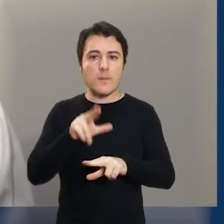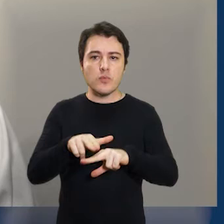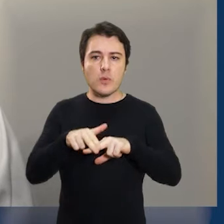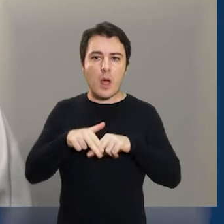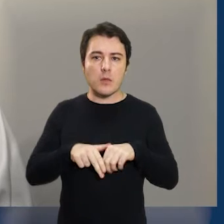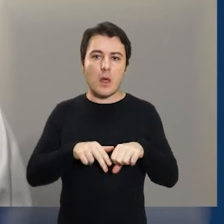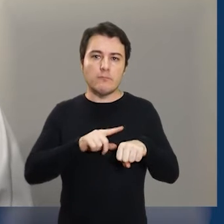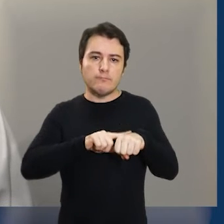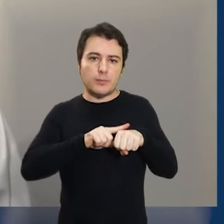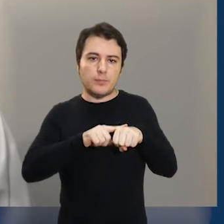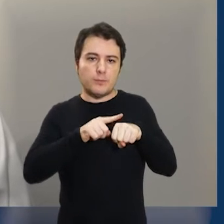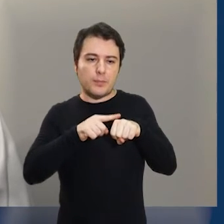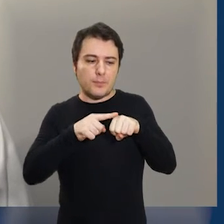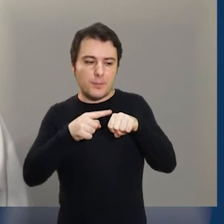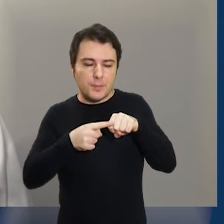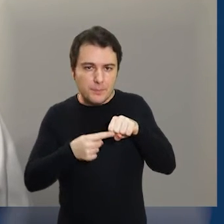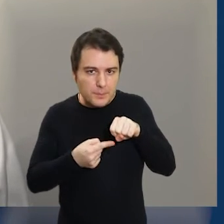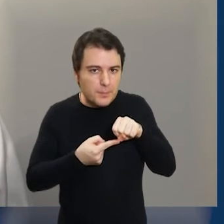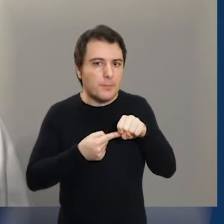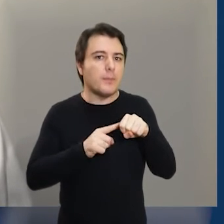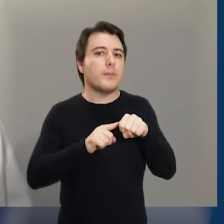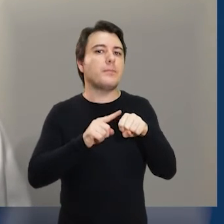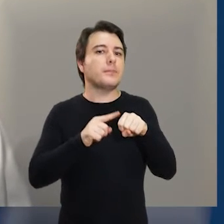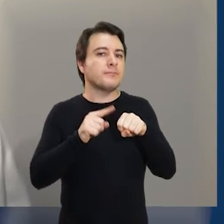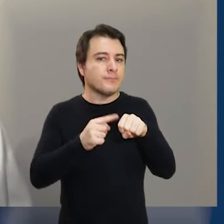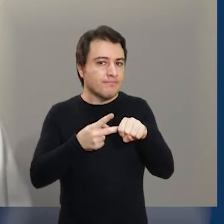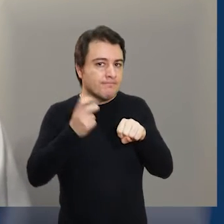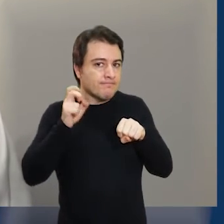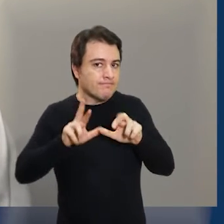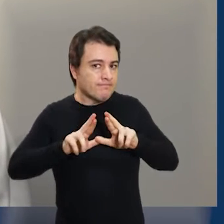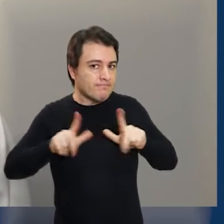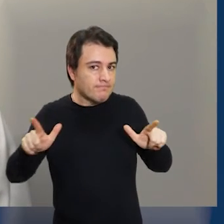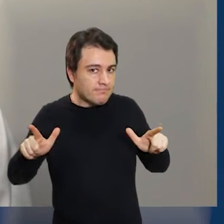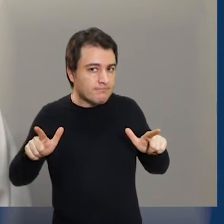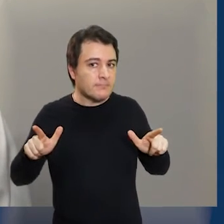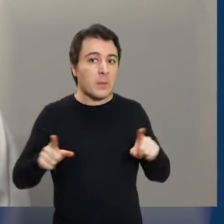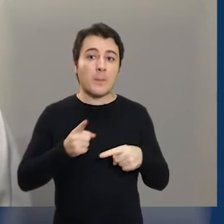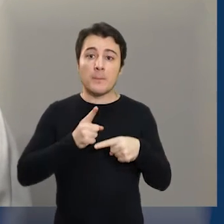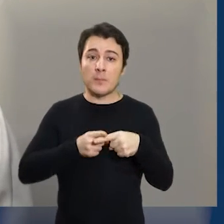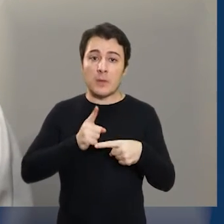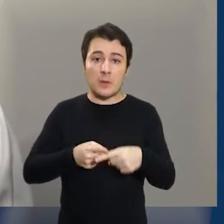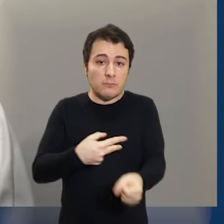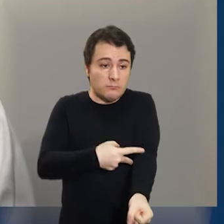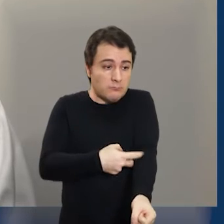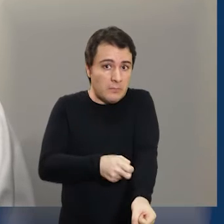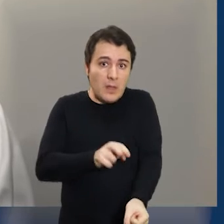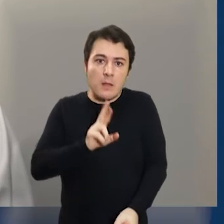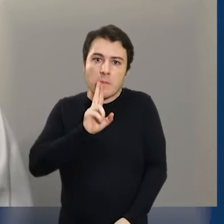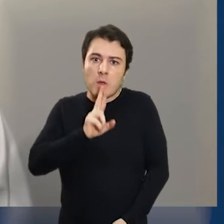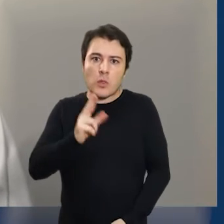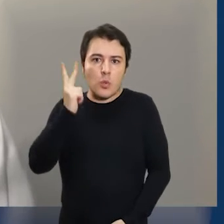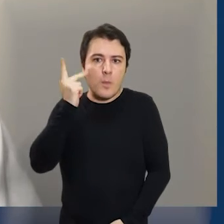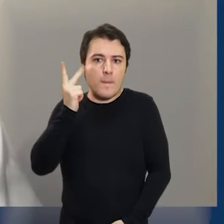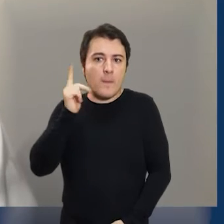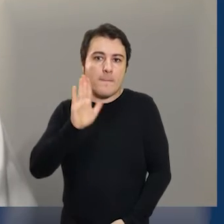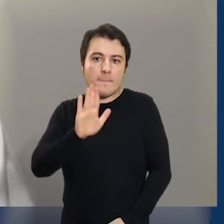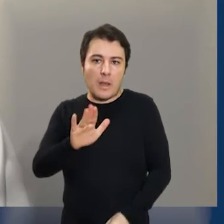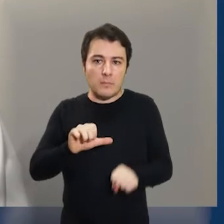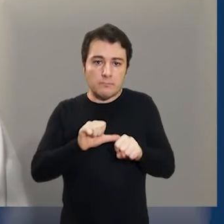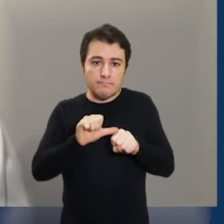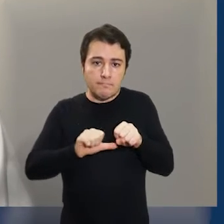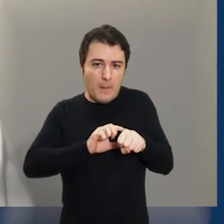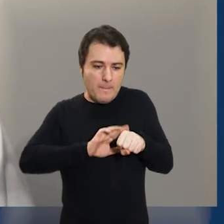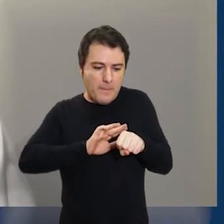são diagnosticados exclusivamente a partir de uma alteração do TOC, ou seja, o PSA normal, mas o